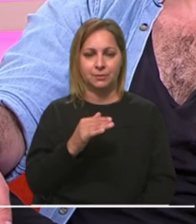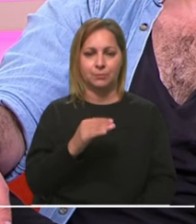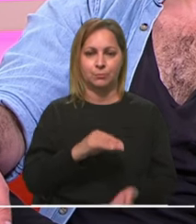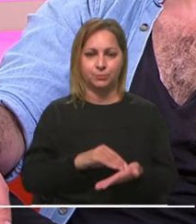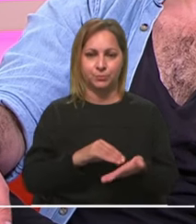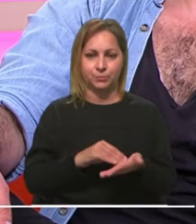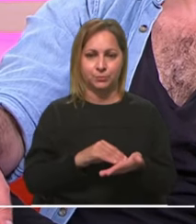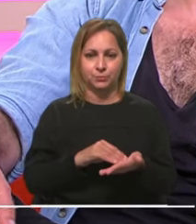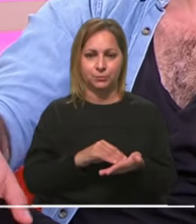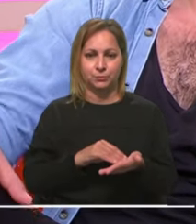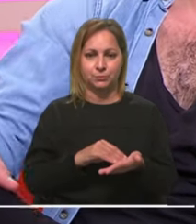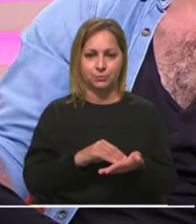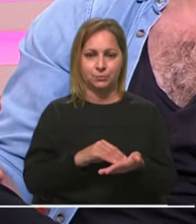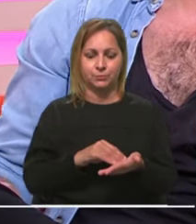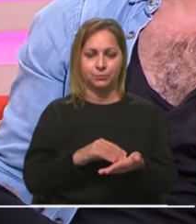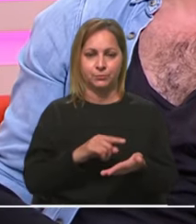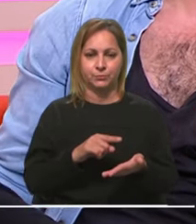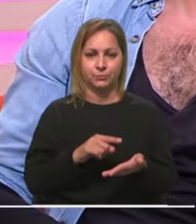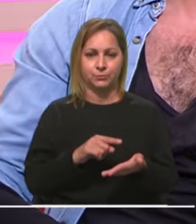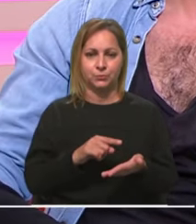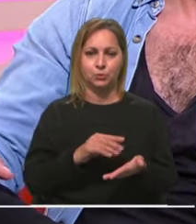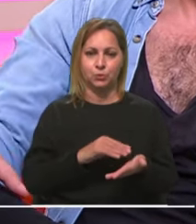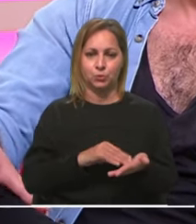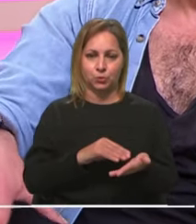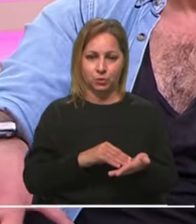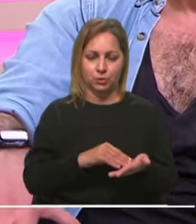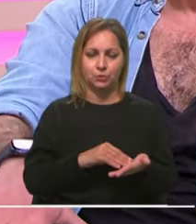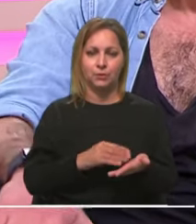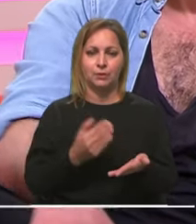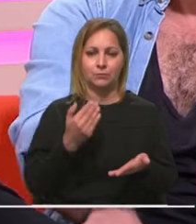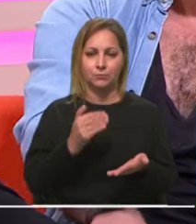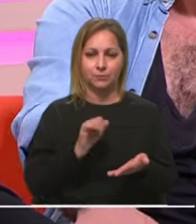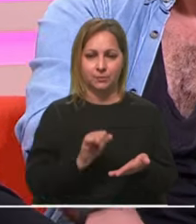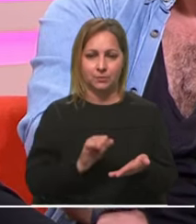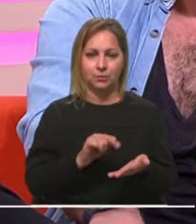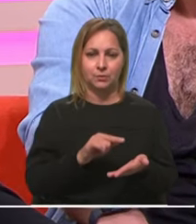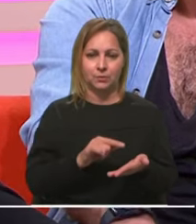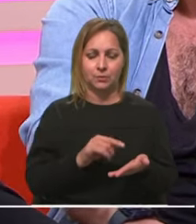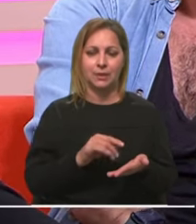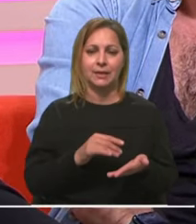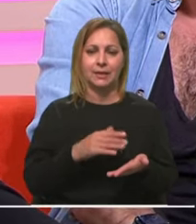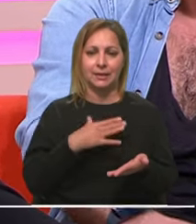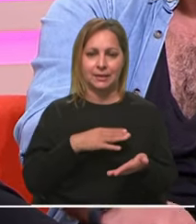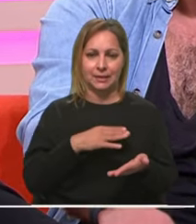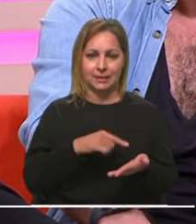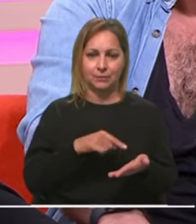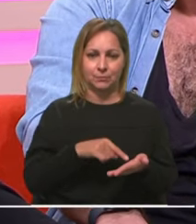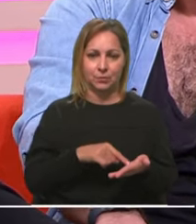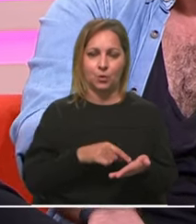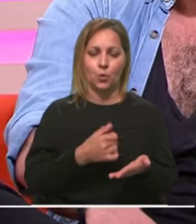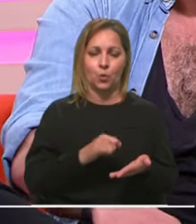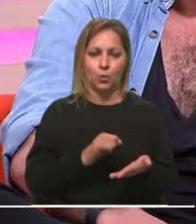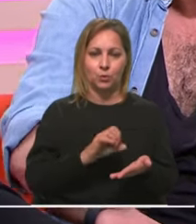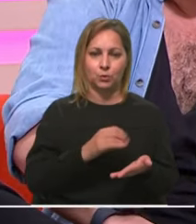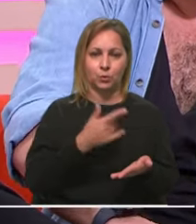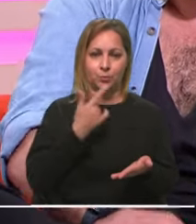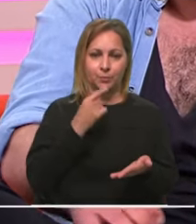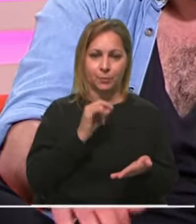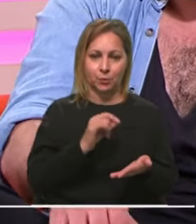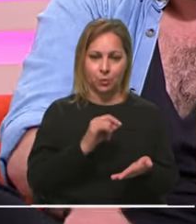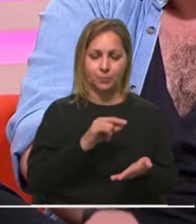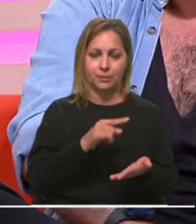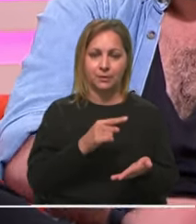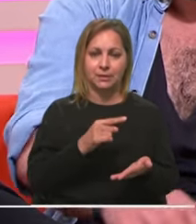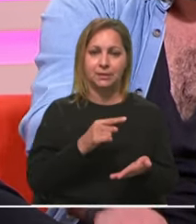eh no quando registamos deixamos a nota de que éramos completamente contra aquele primeiro nome e eu disse sempre